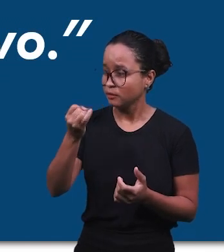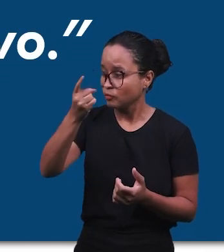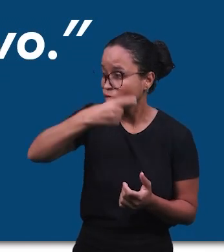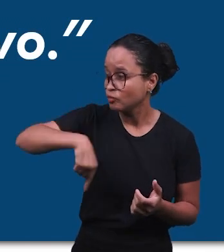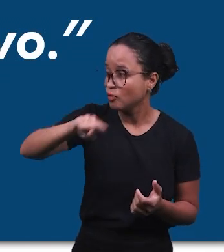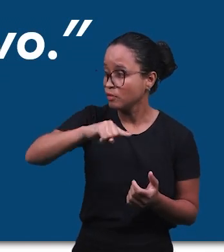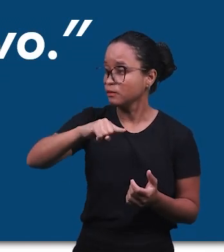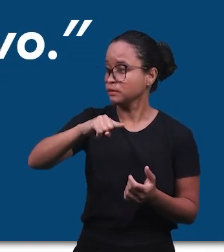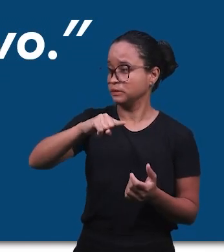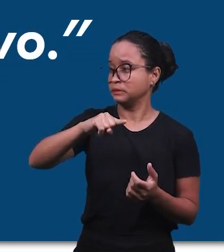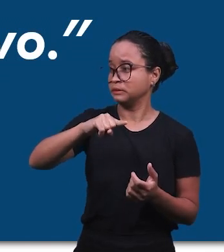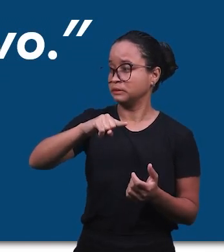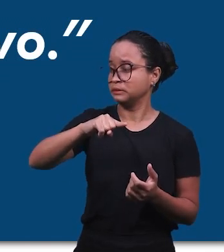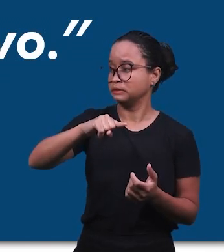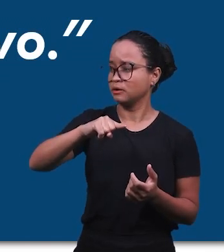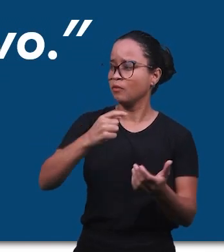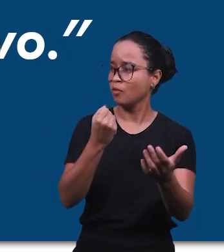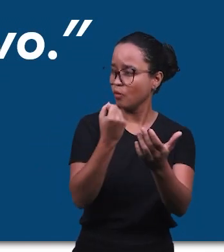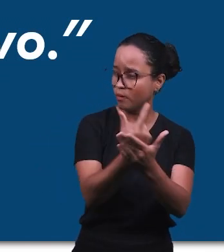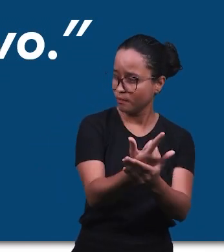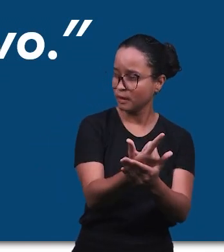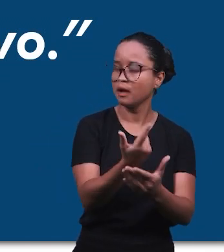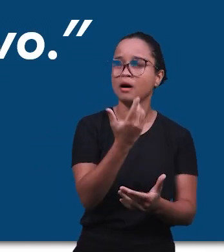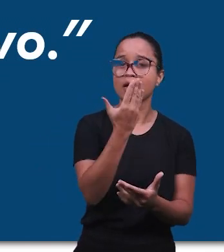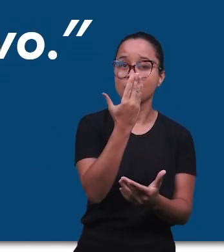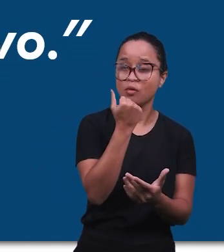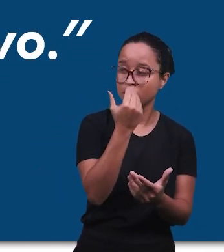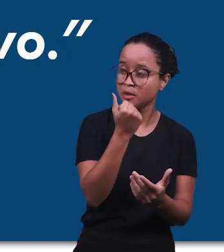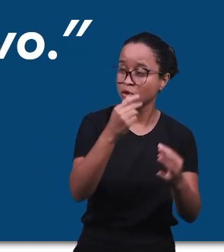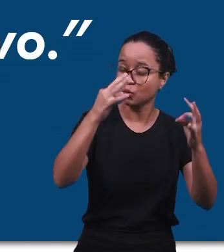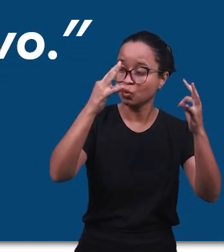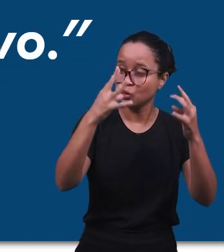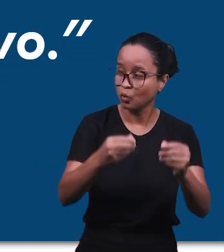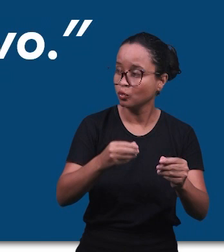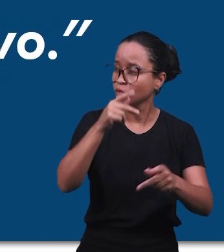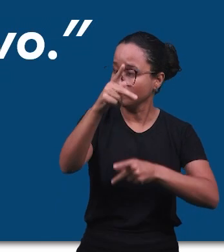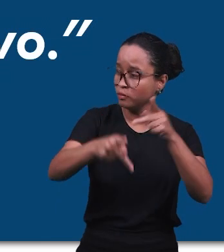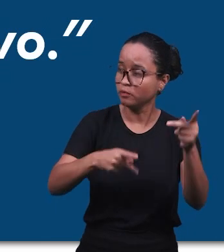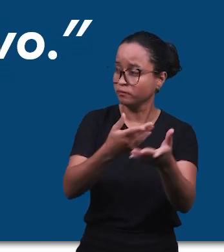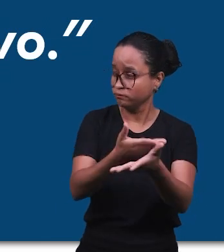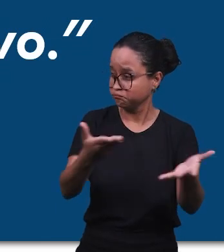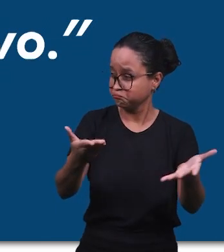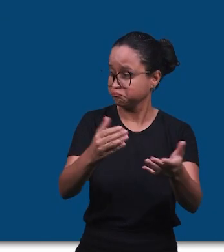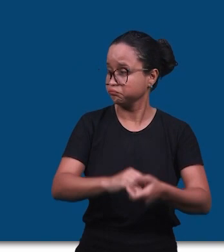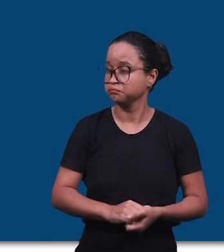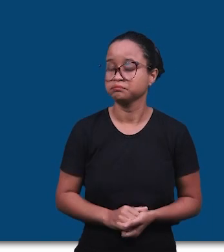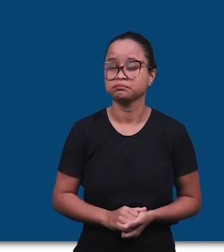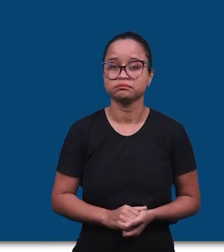nós próprios formos comprar comida para todo este povo.